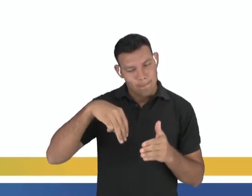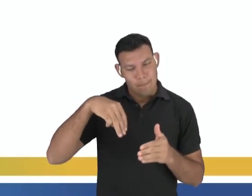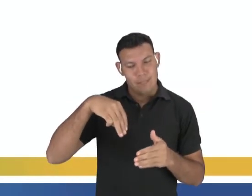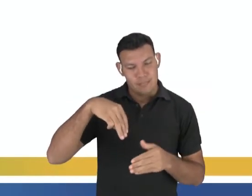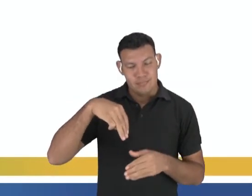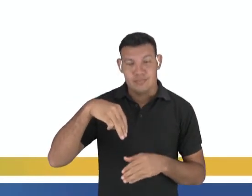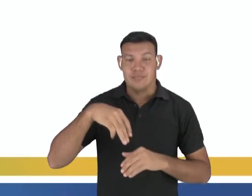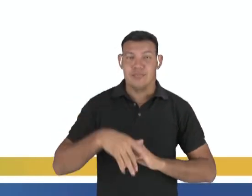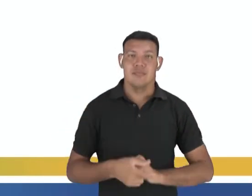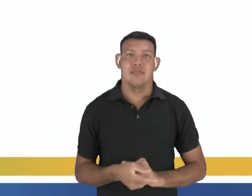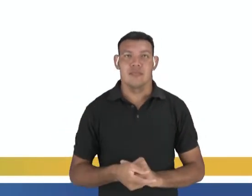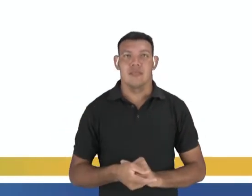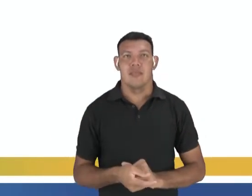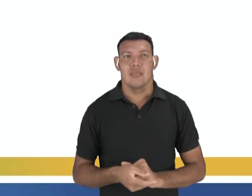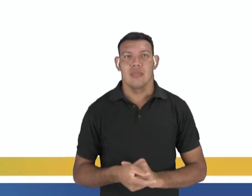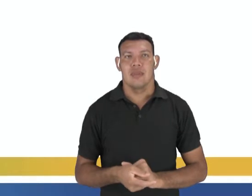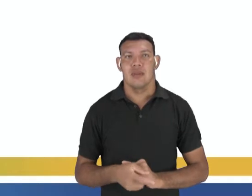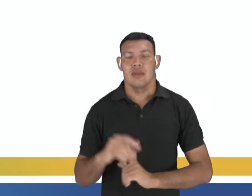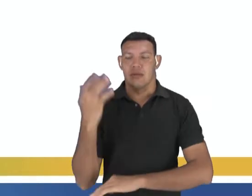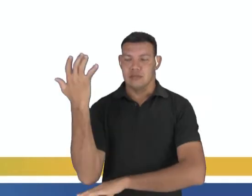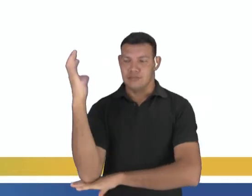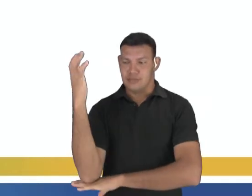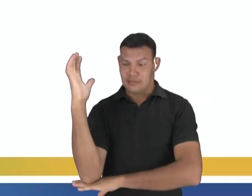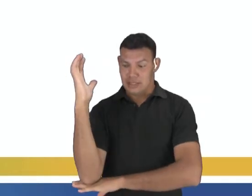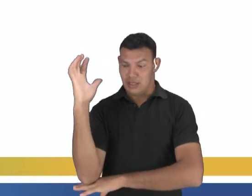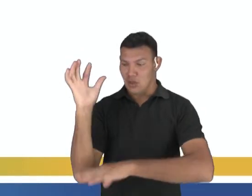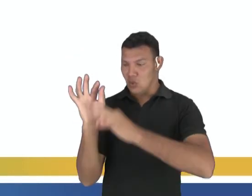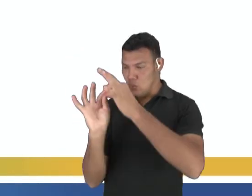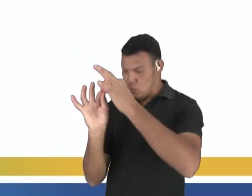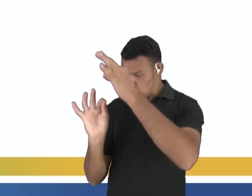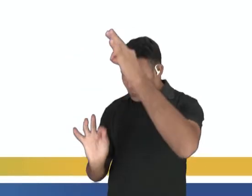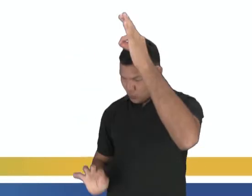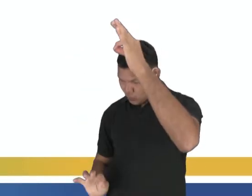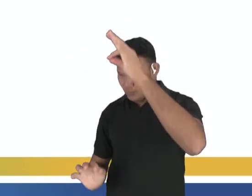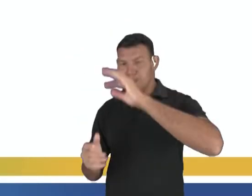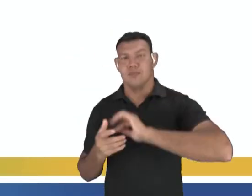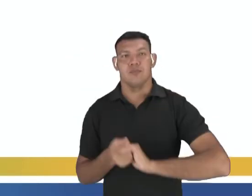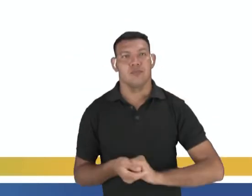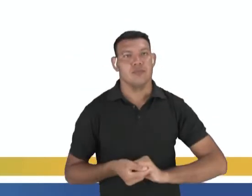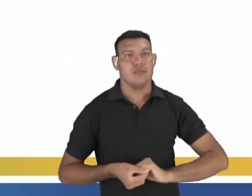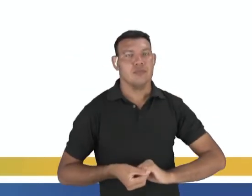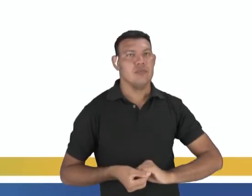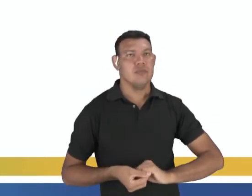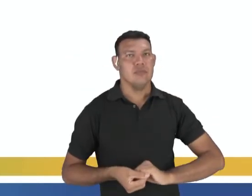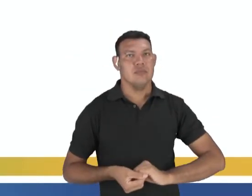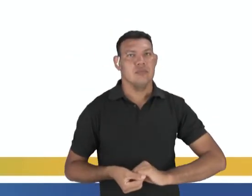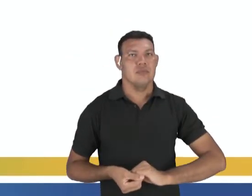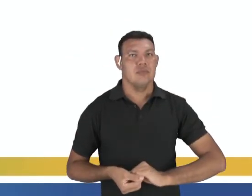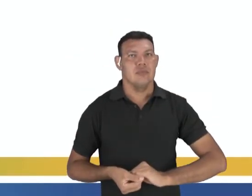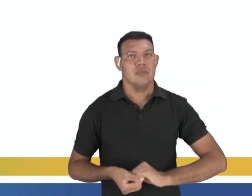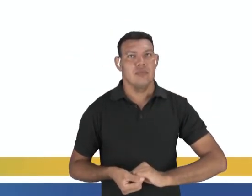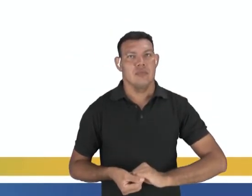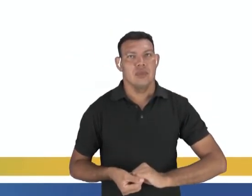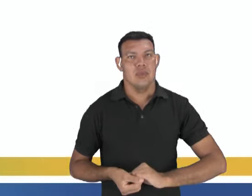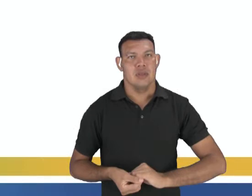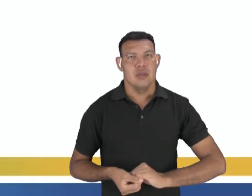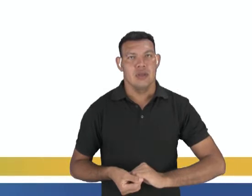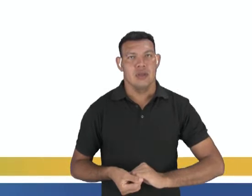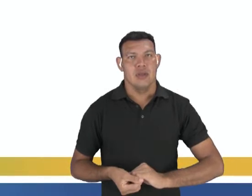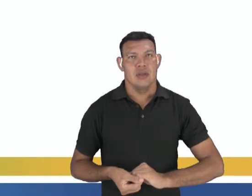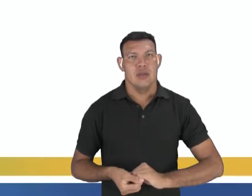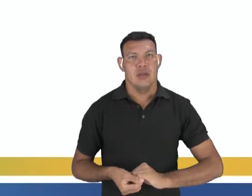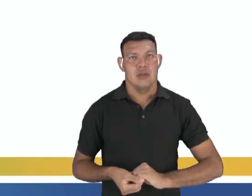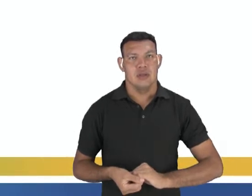representar a altura de uma árvore certinho letras e a medida da espessura